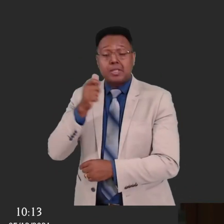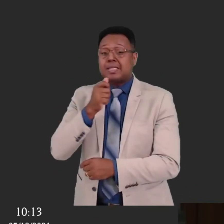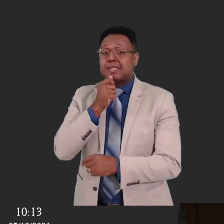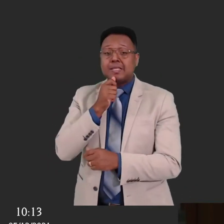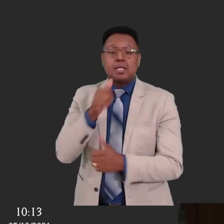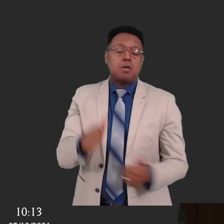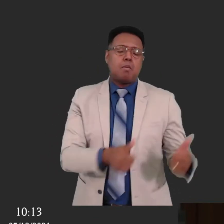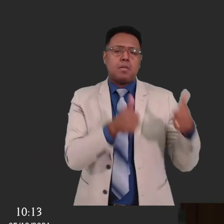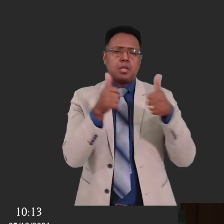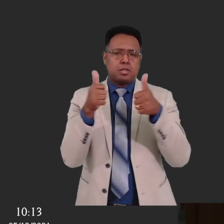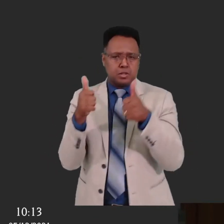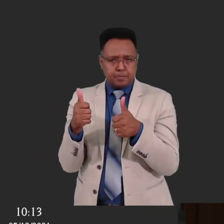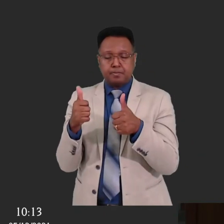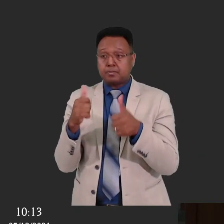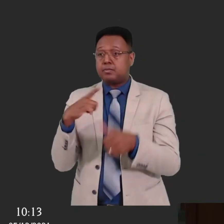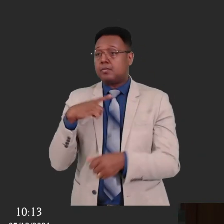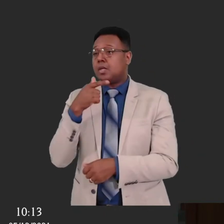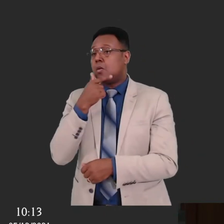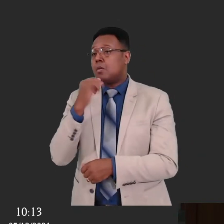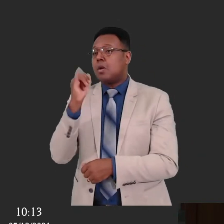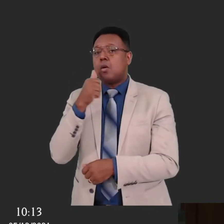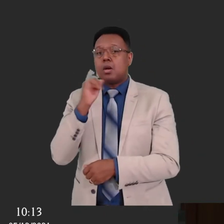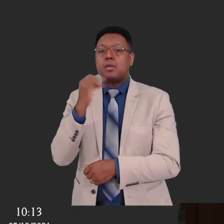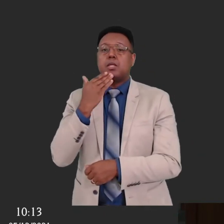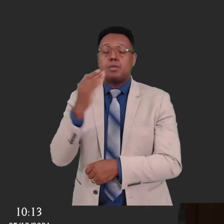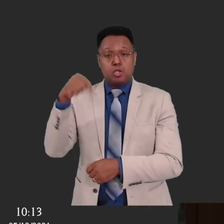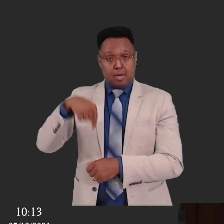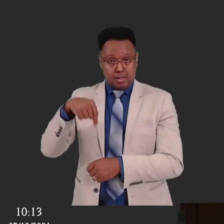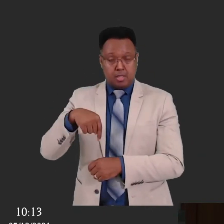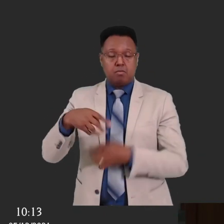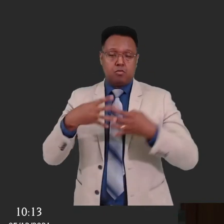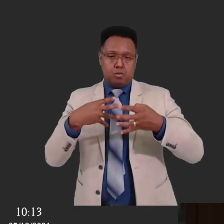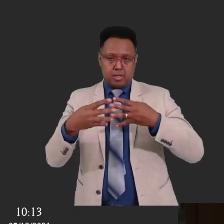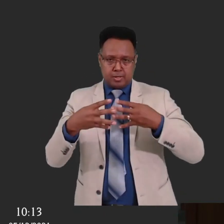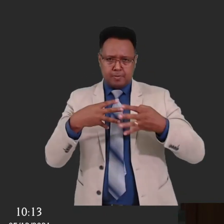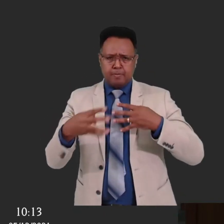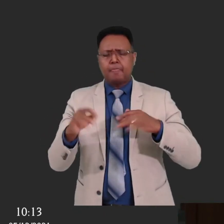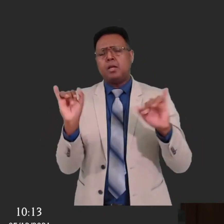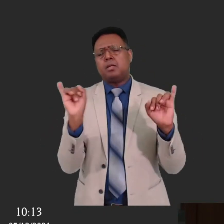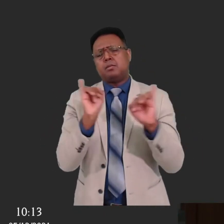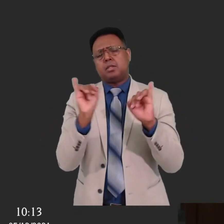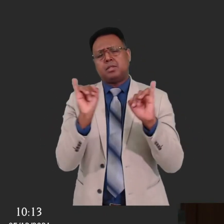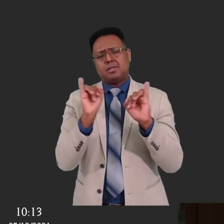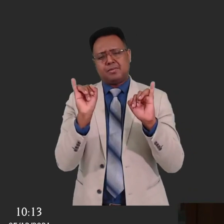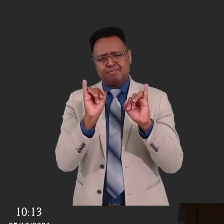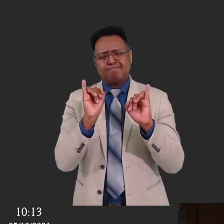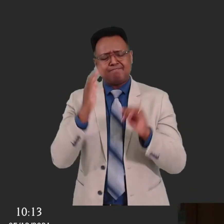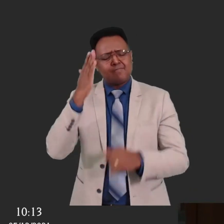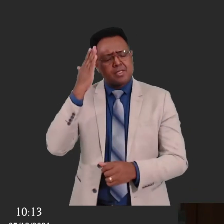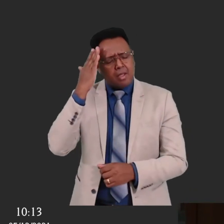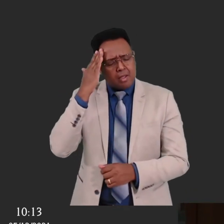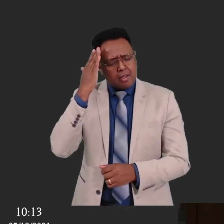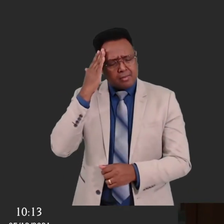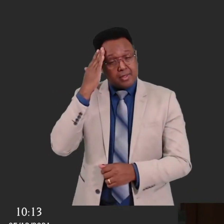foram pedidos aí quando chegaram. A Irmandade sabe que a necessidade é muito grande.